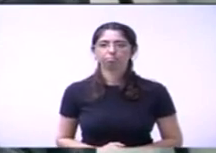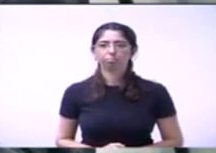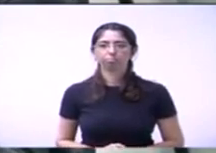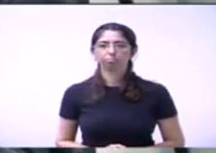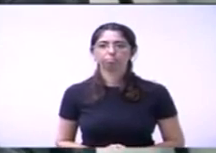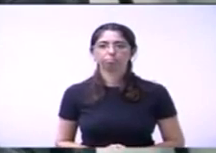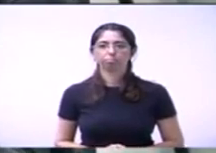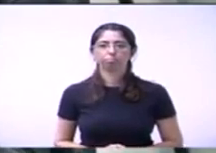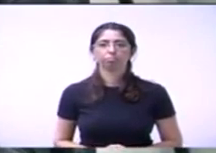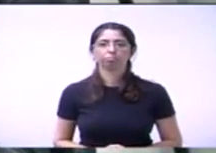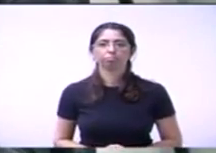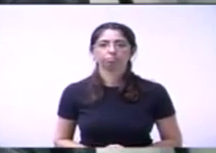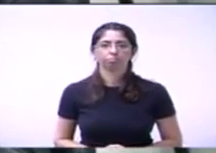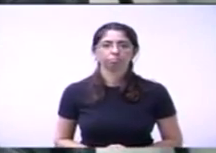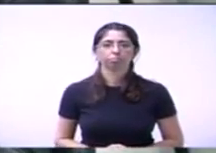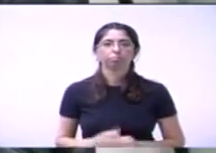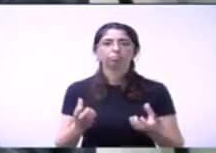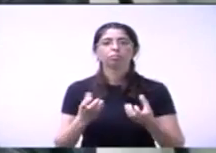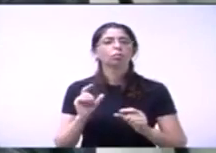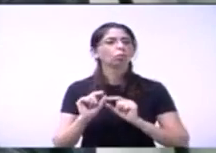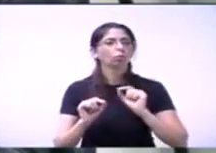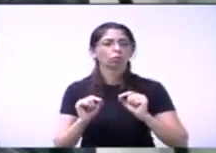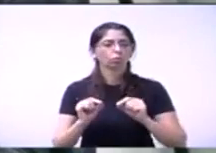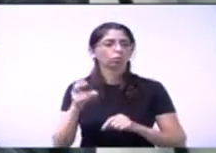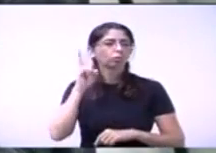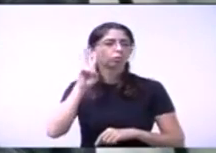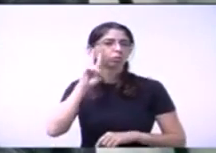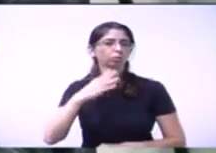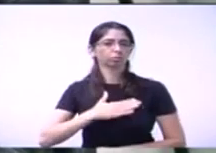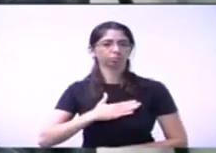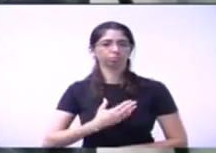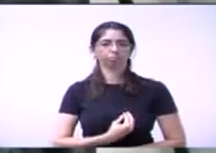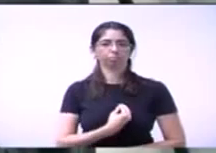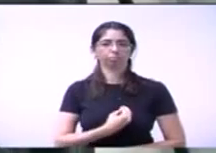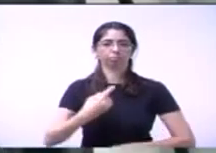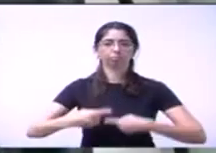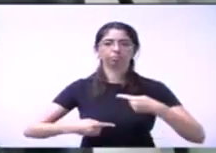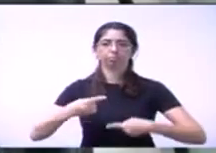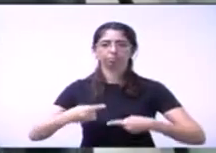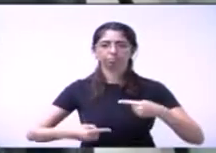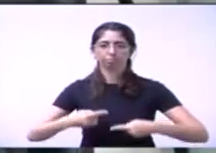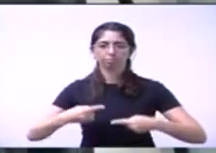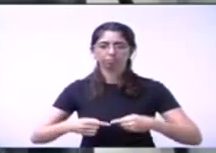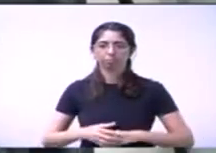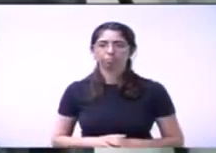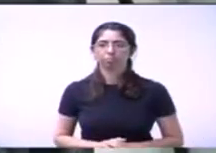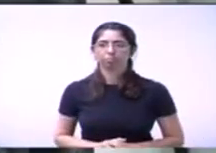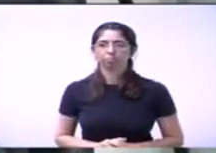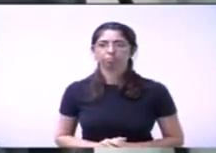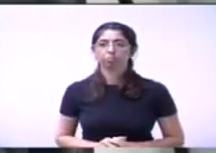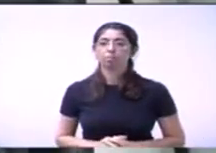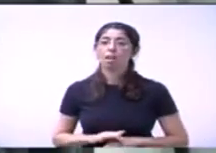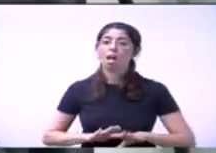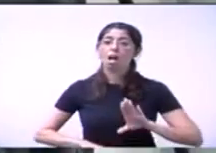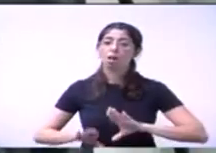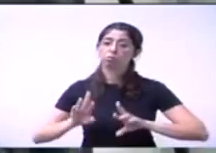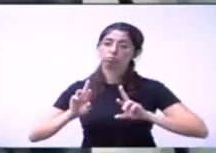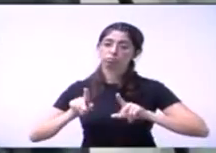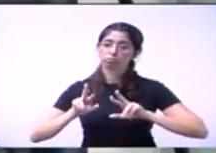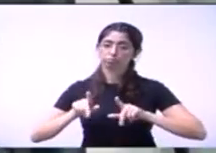pouquinho da minha história política, que ela é um pouquinho diferente, talvez, do usual,